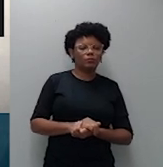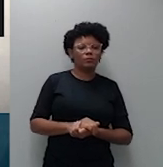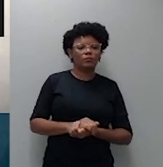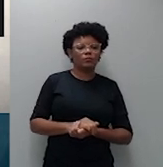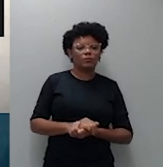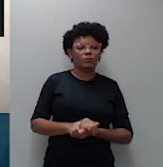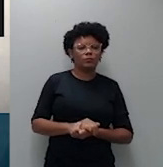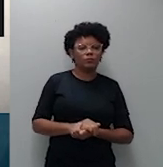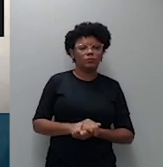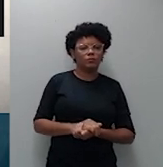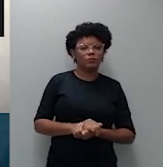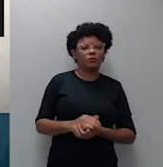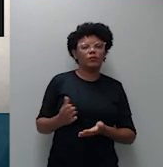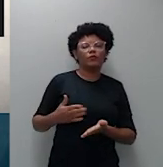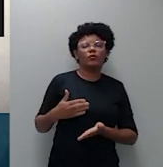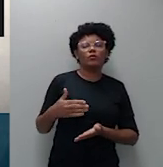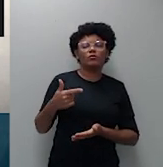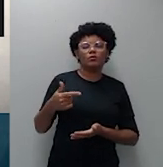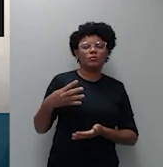247